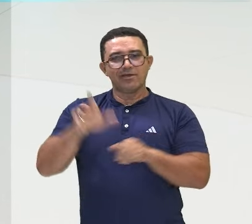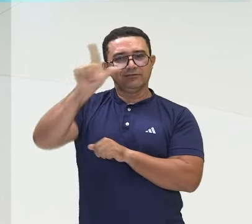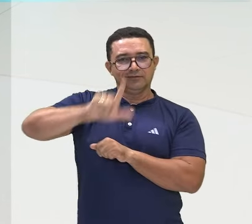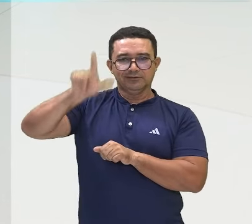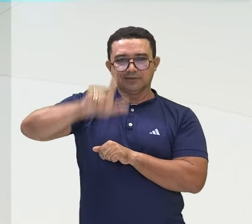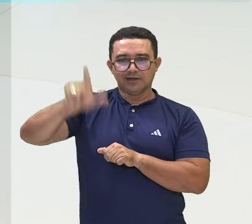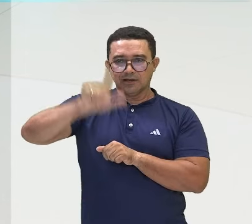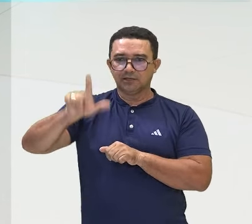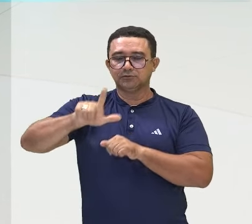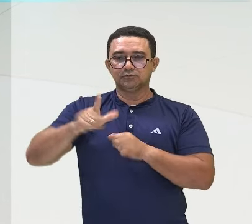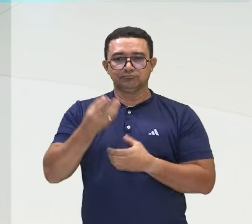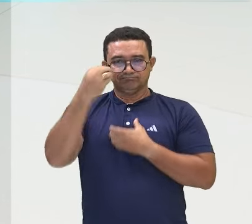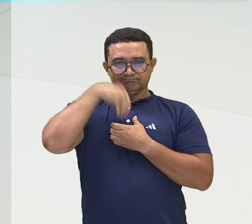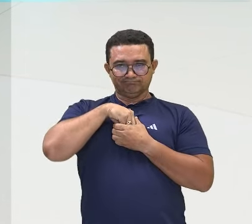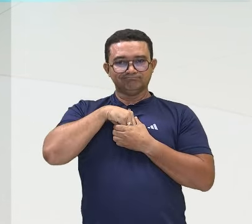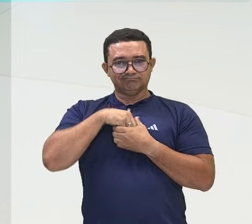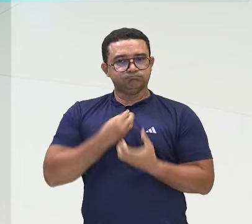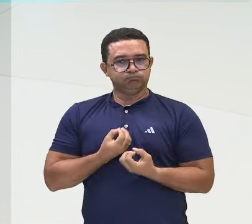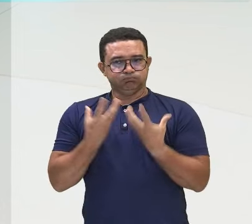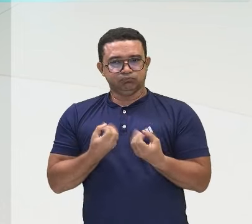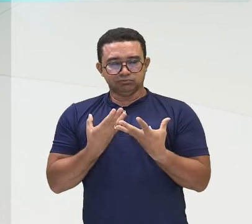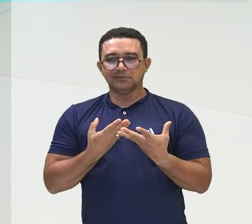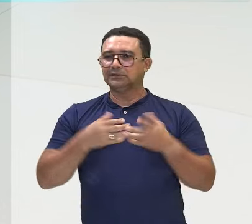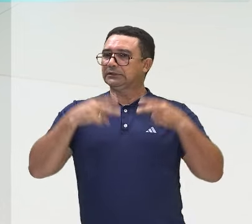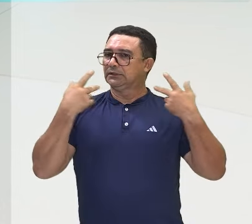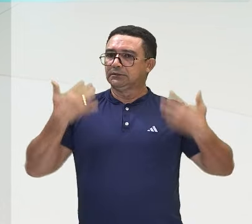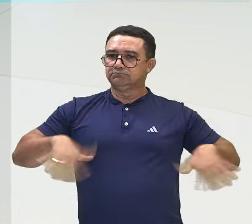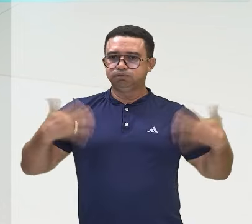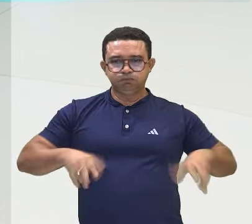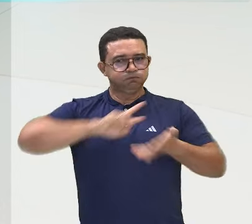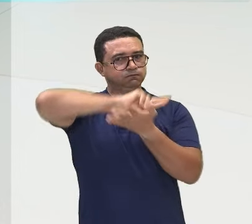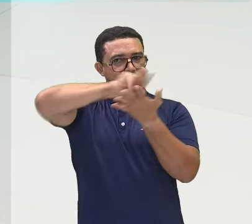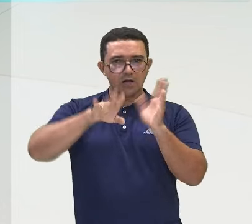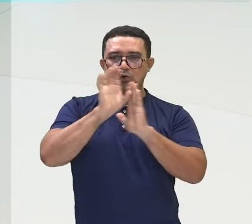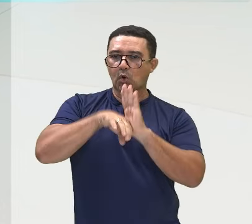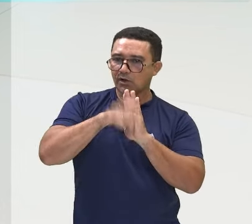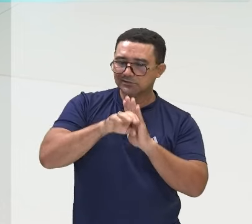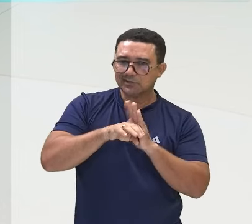chamada parnasianismo. Eu sei que são muitos conceitos, muitas ideias, muitas coisas para